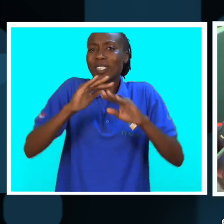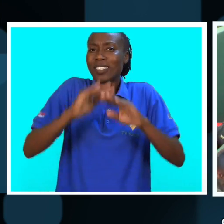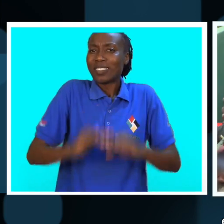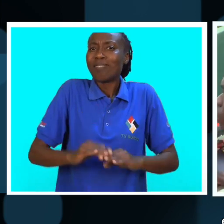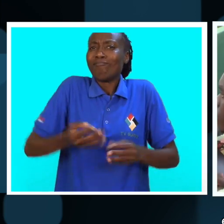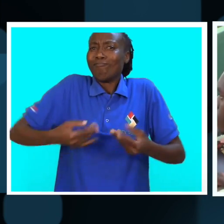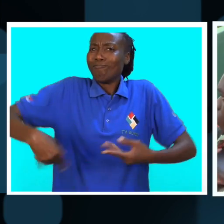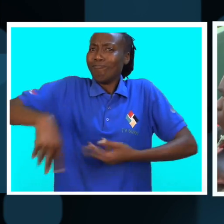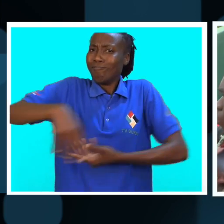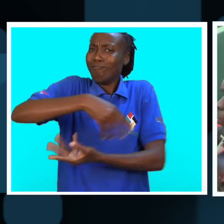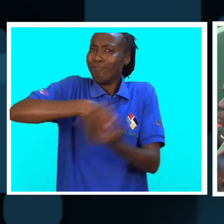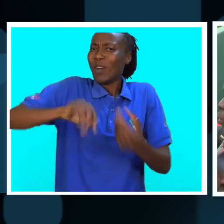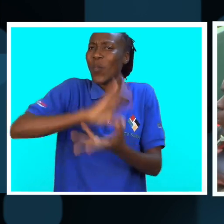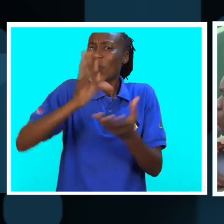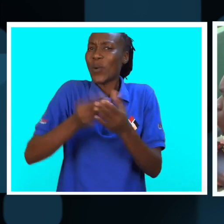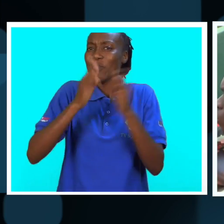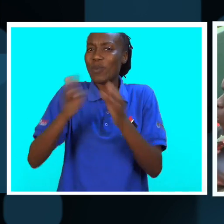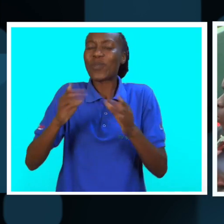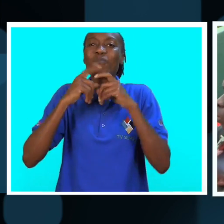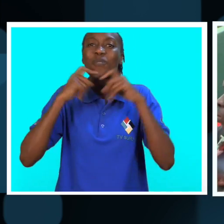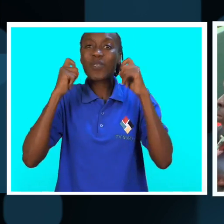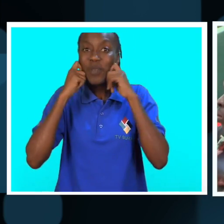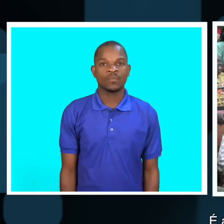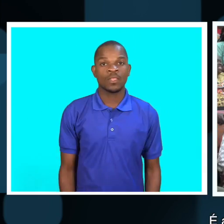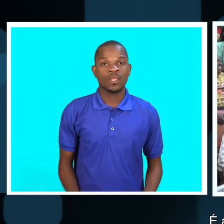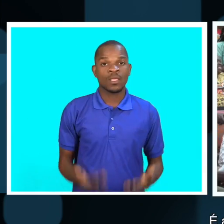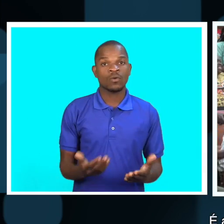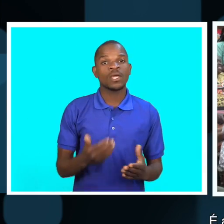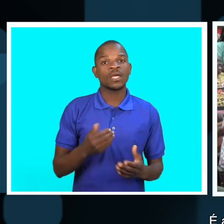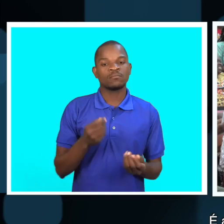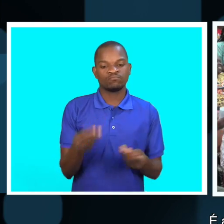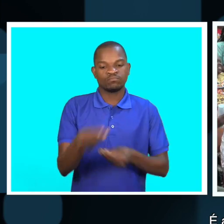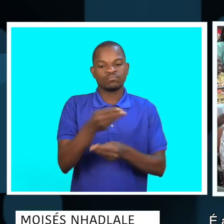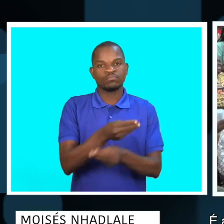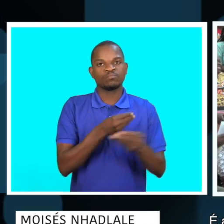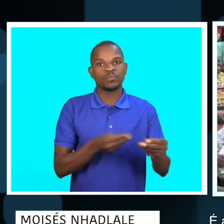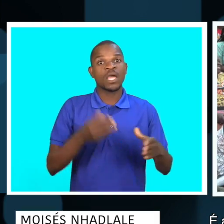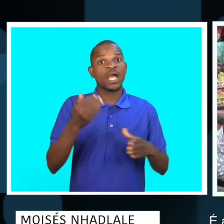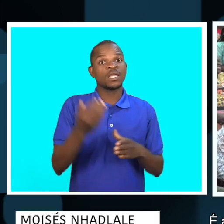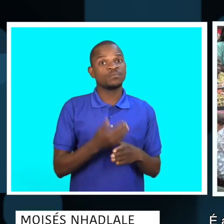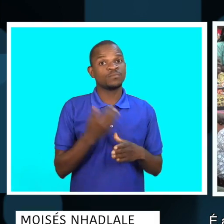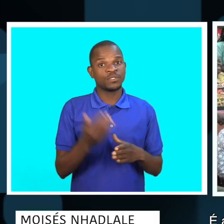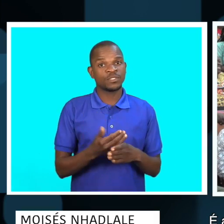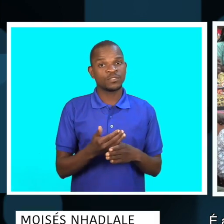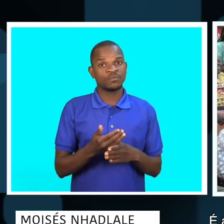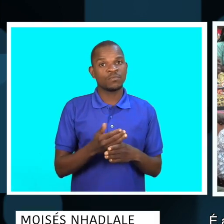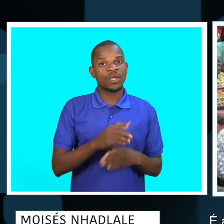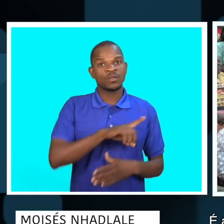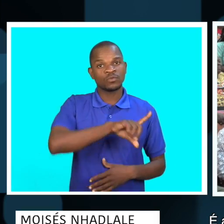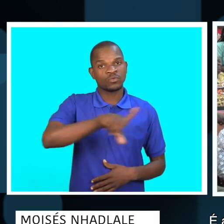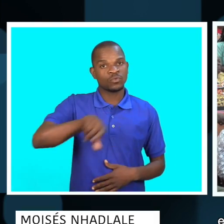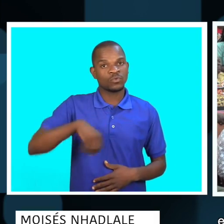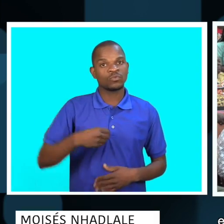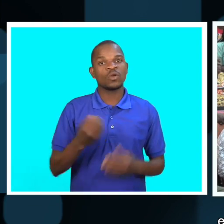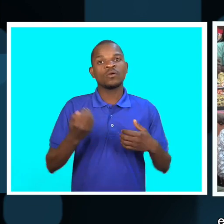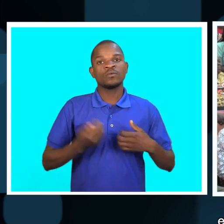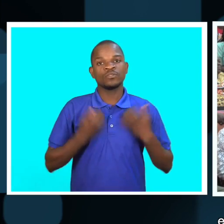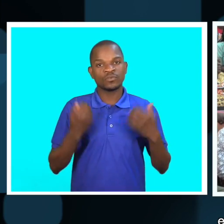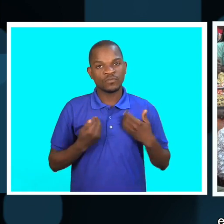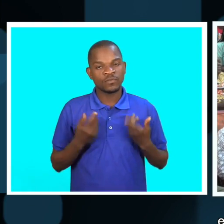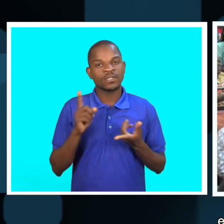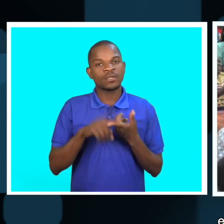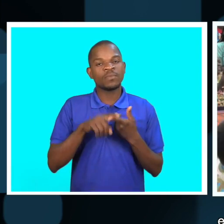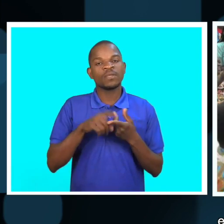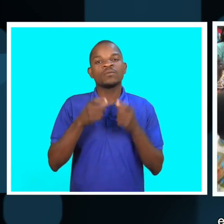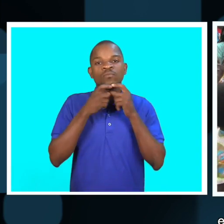de confraternização entre todos os moçambicanos. É a troca de experiência dos nossos jovens